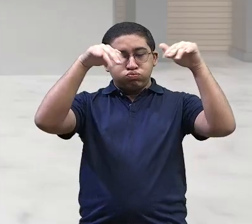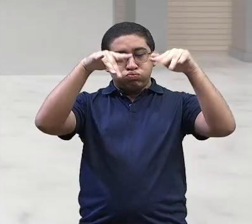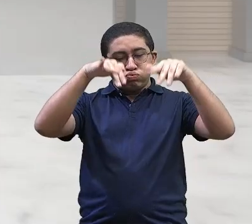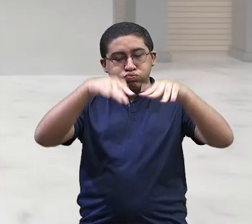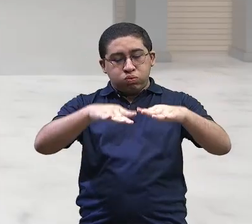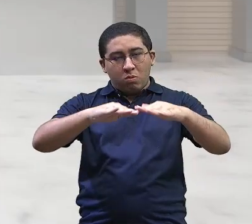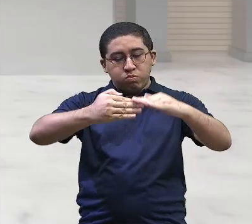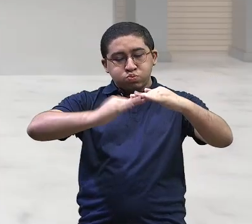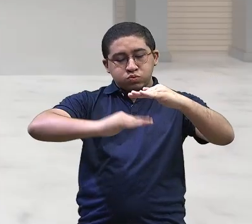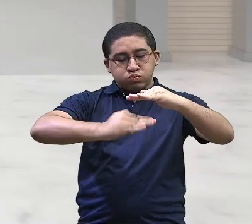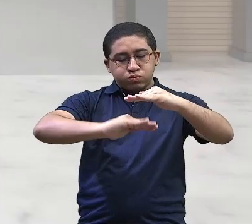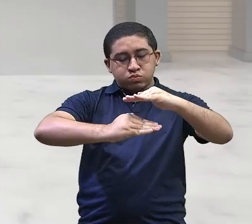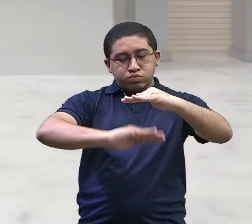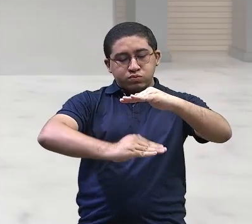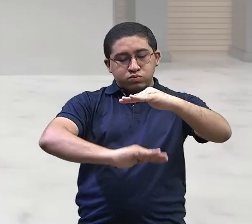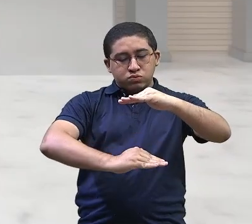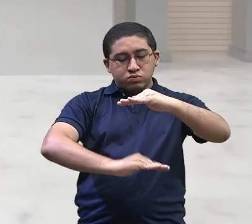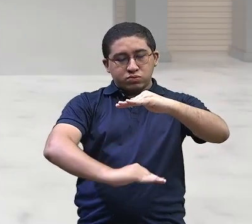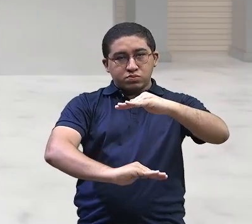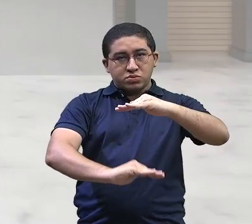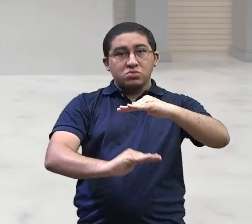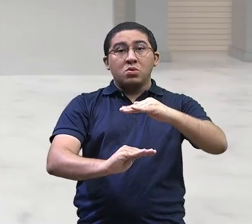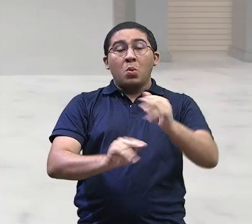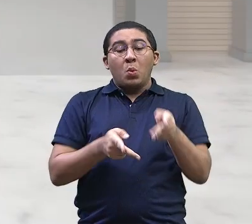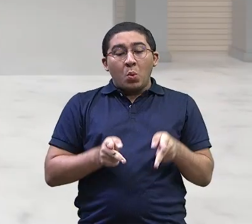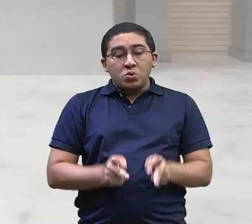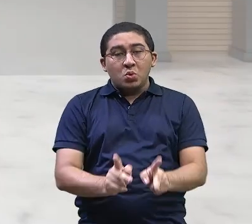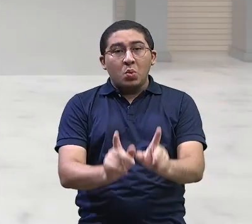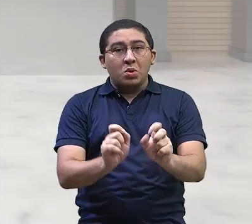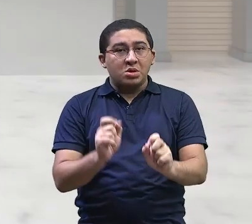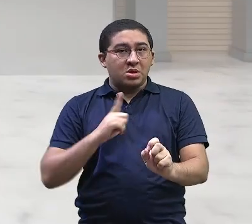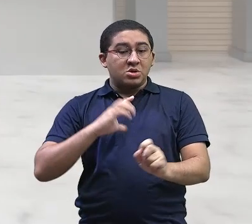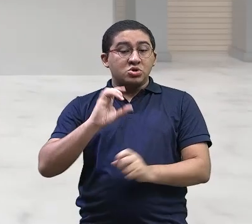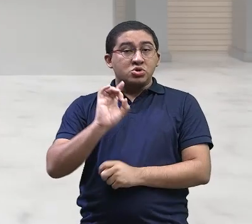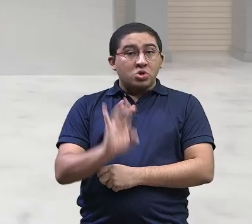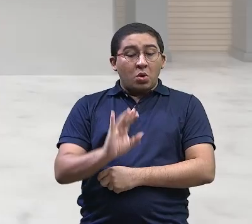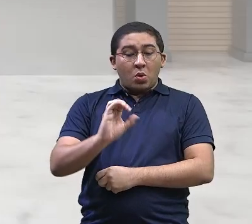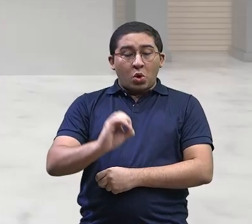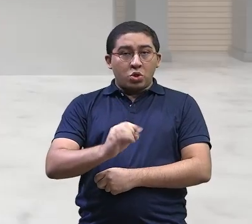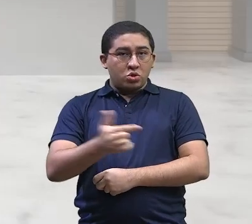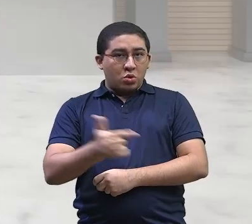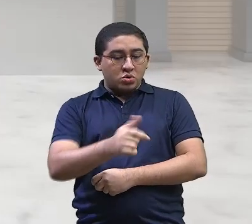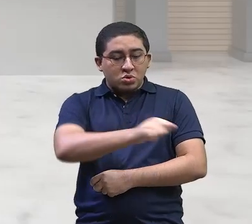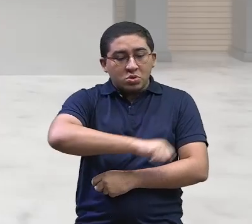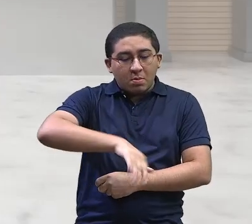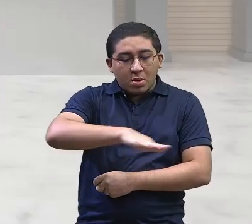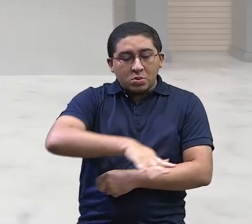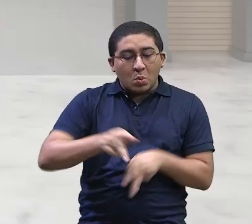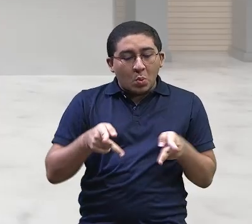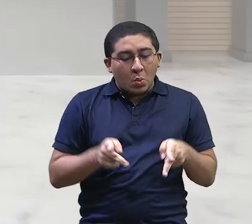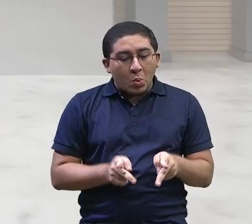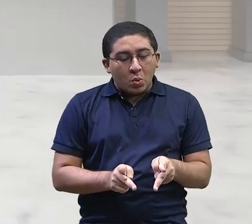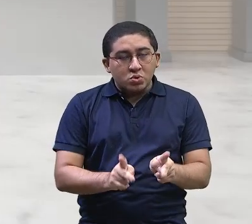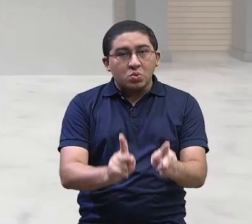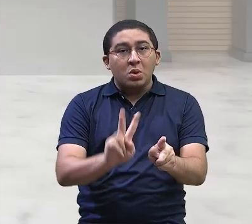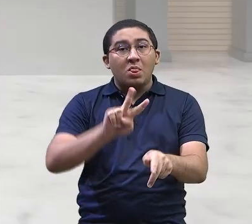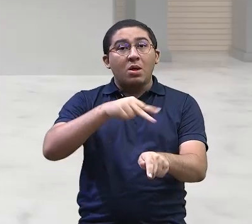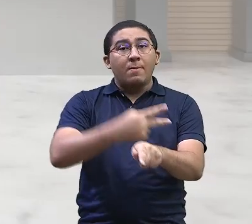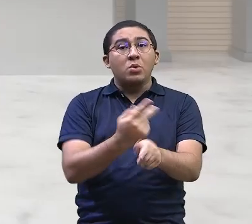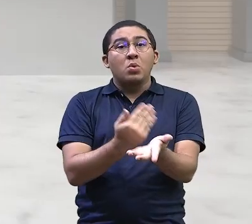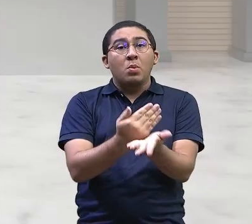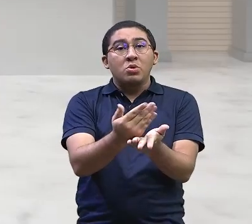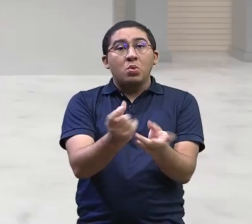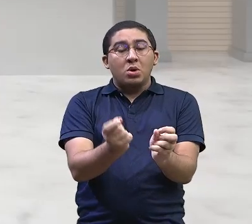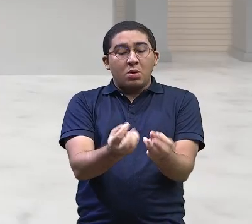da crosta terrestre, preservando o oxigênio ali naquele ambiente. E aí a decomposição